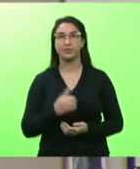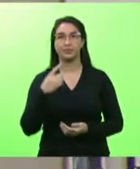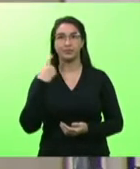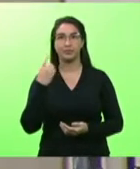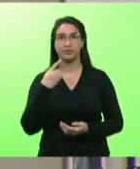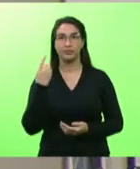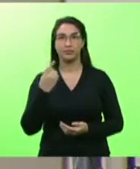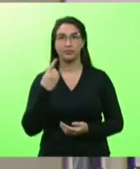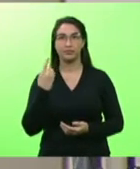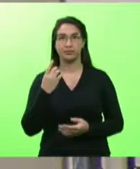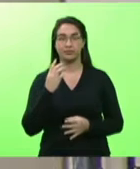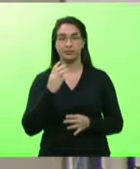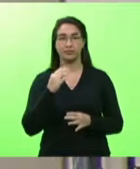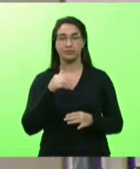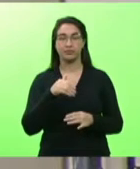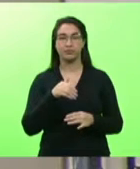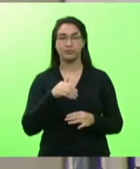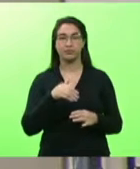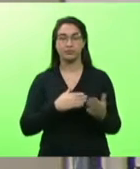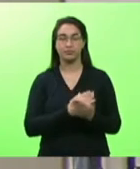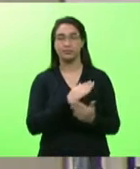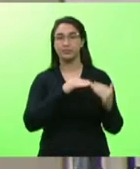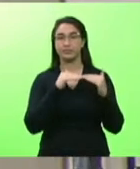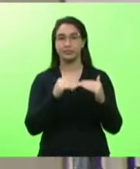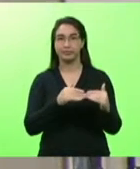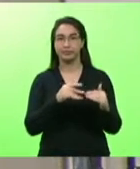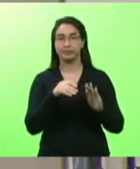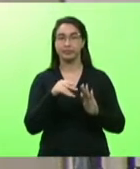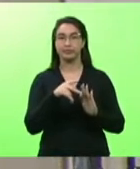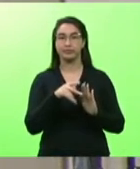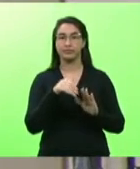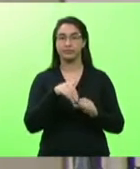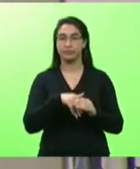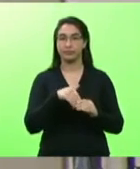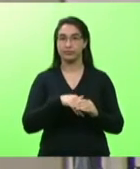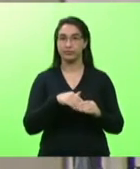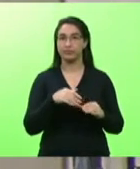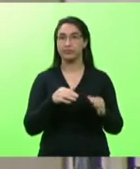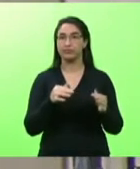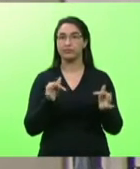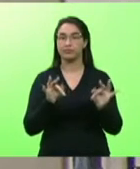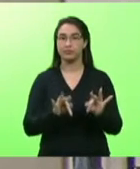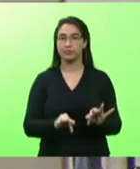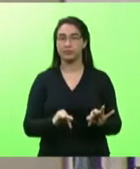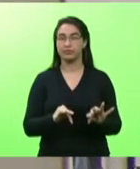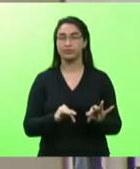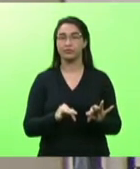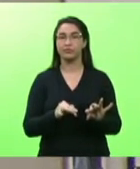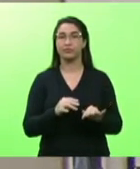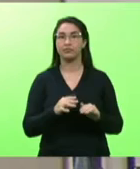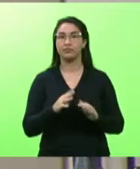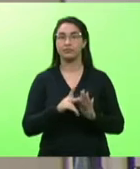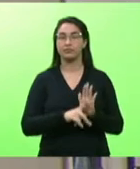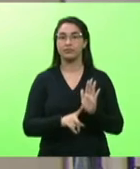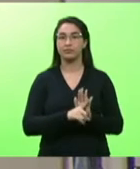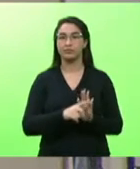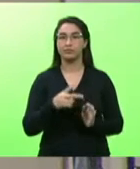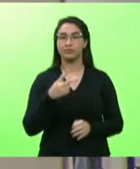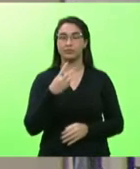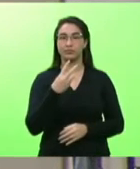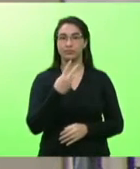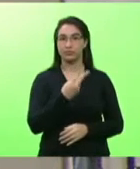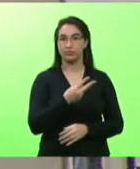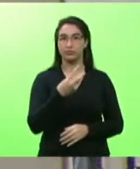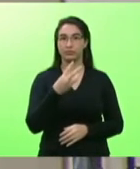encontra e aprovado por unanimidade votação da redação final do projeto de lei 233. 15 2020 autoria do deputado